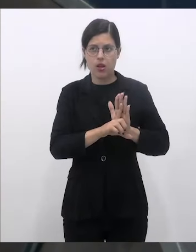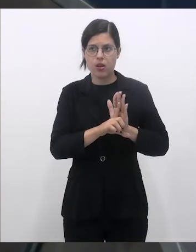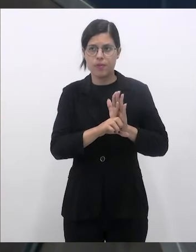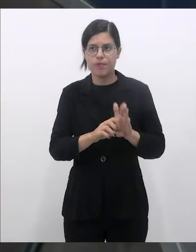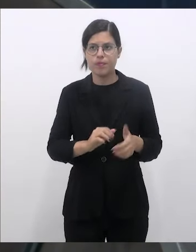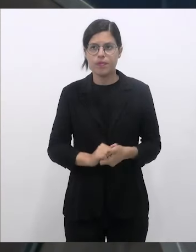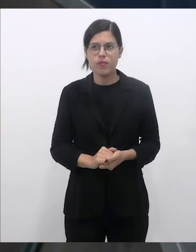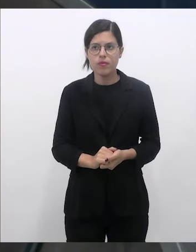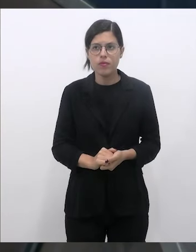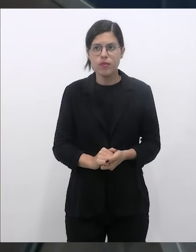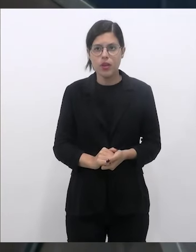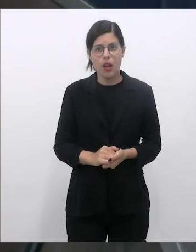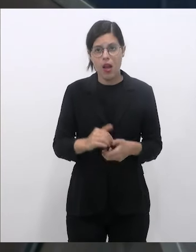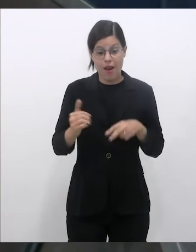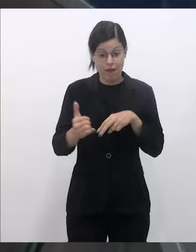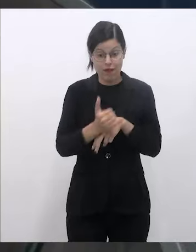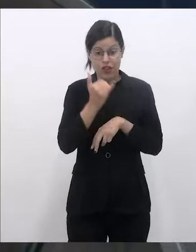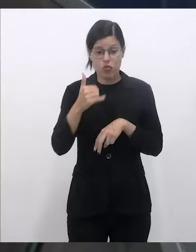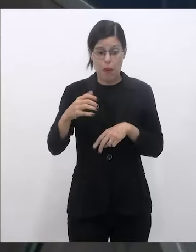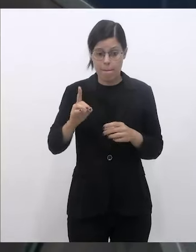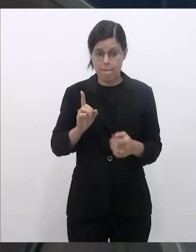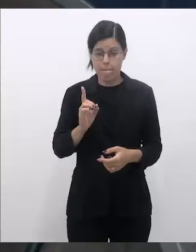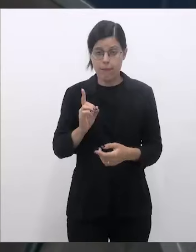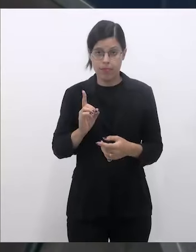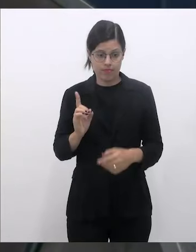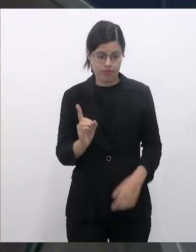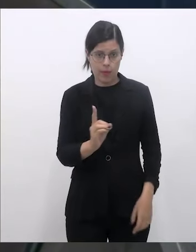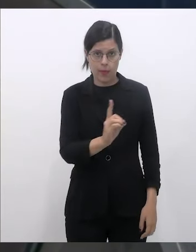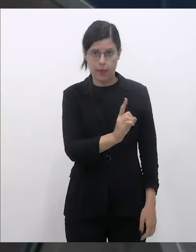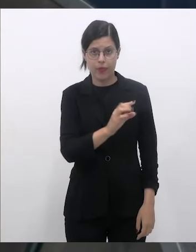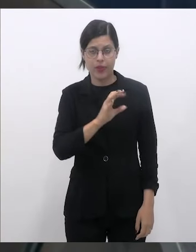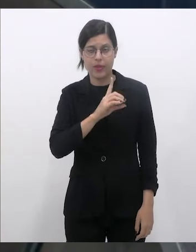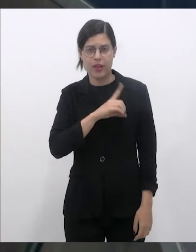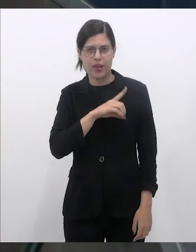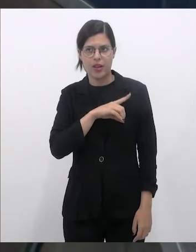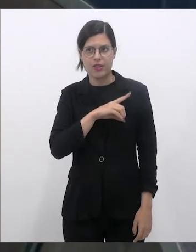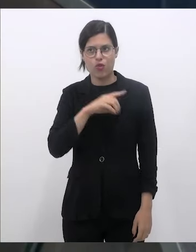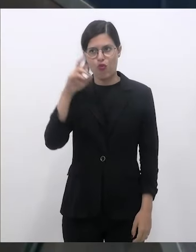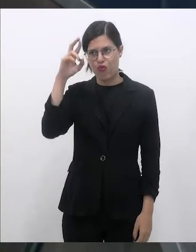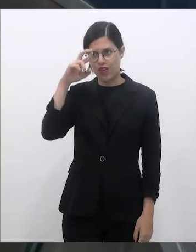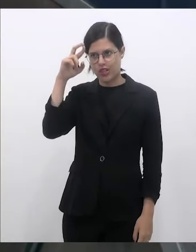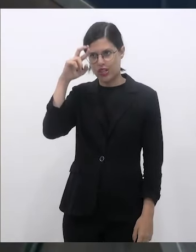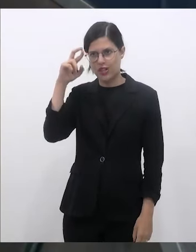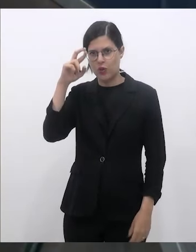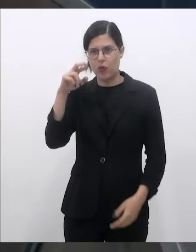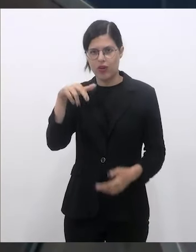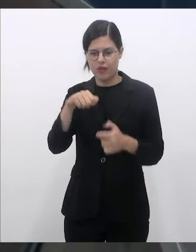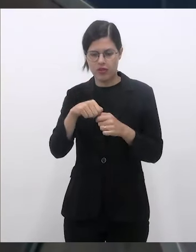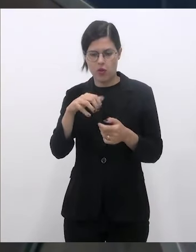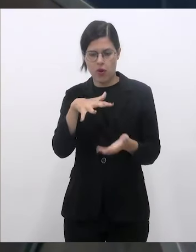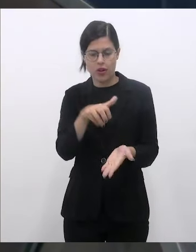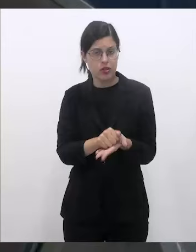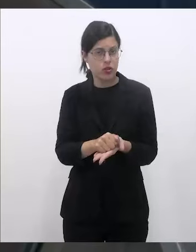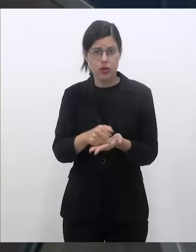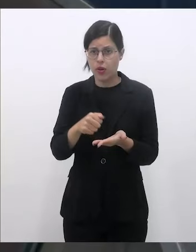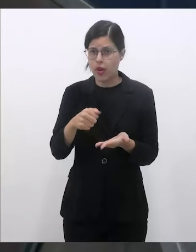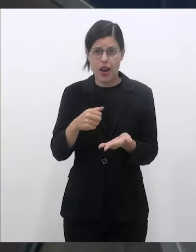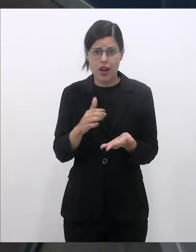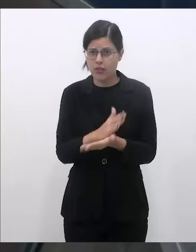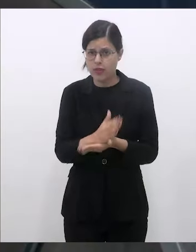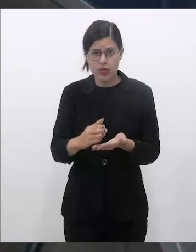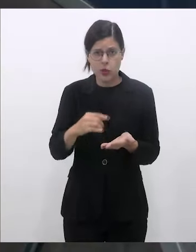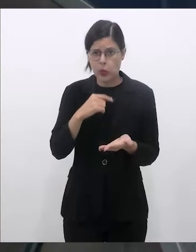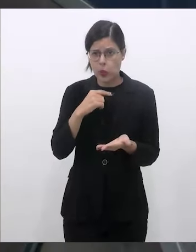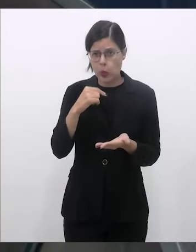quando a vítima ia até a delegacia, o detetive, o cara que fazia o registro,